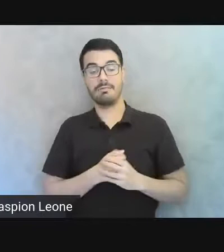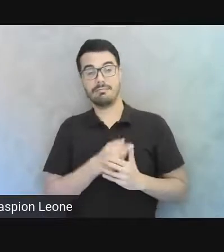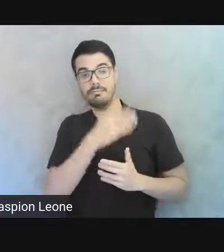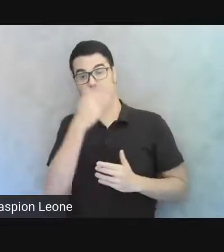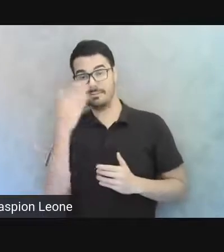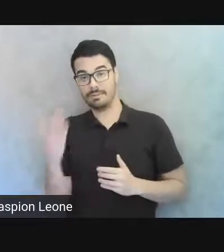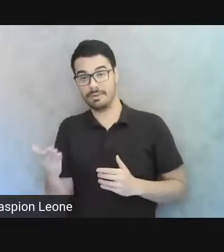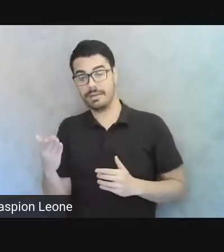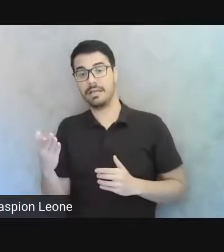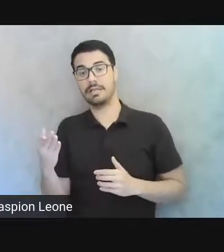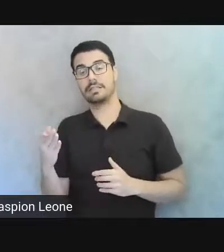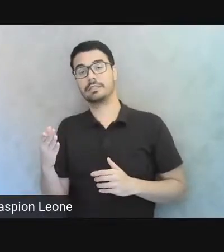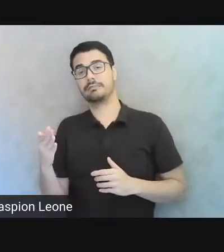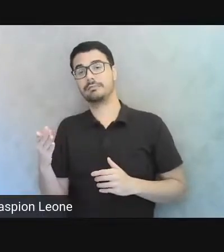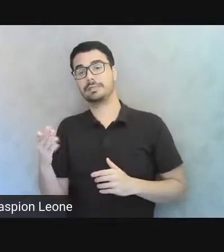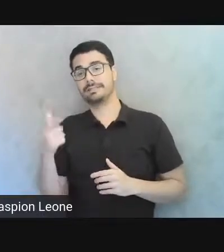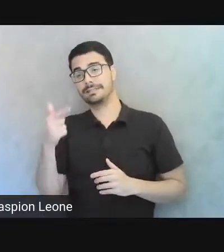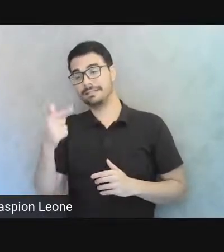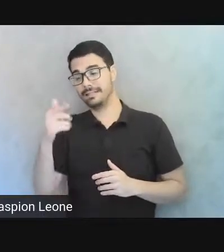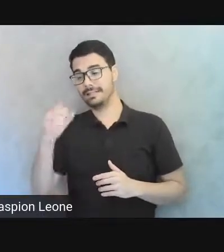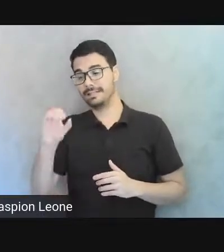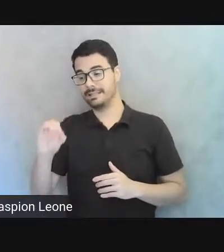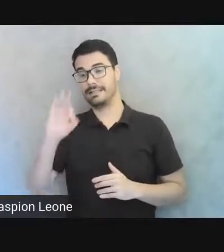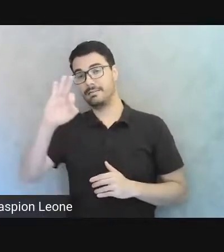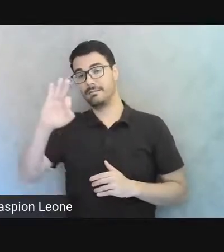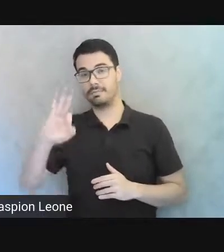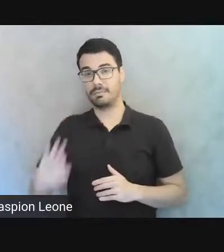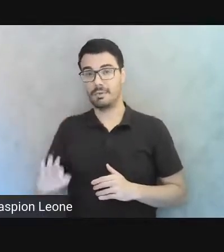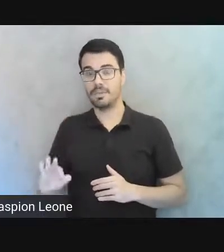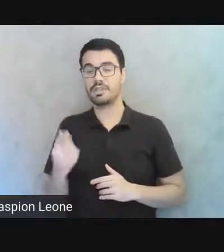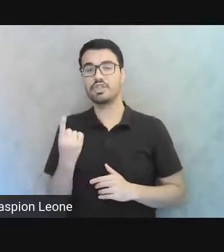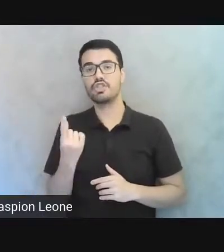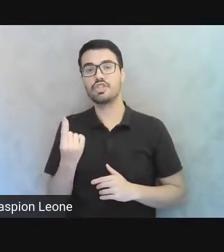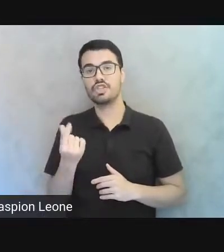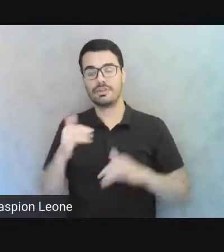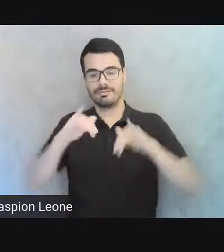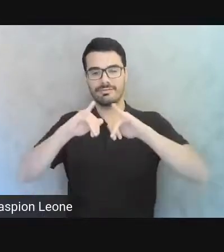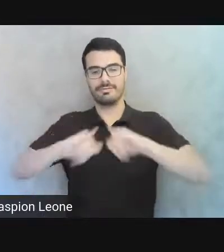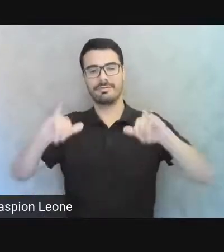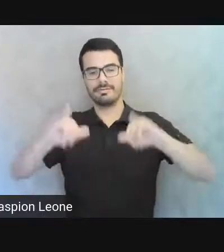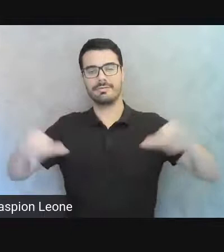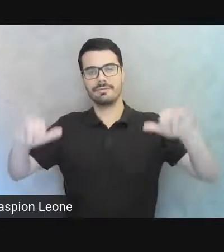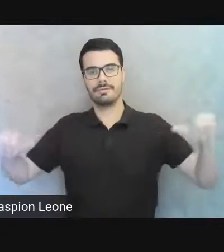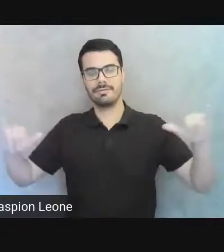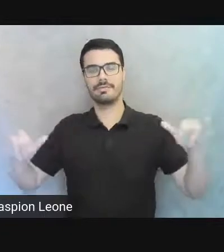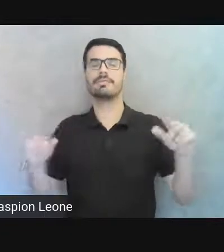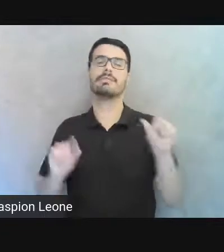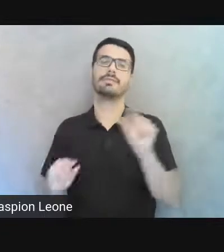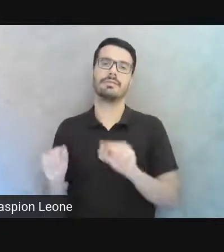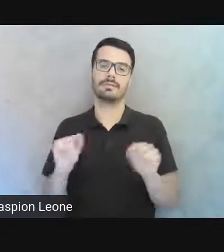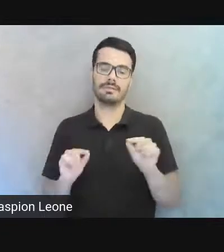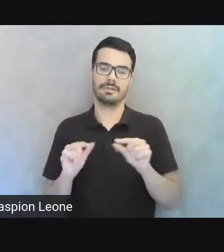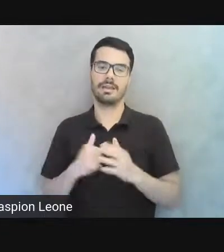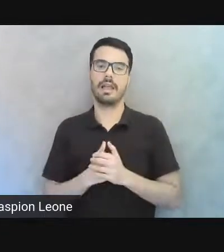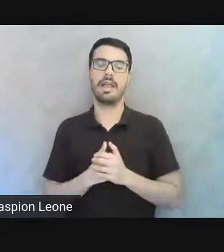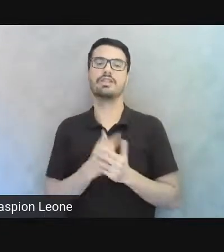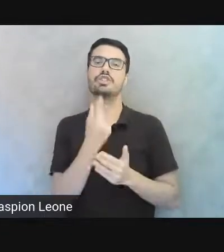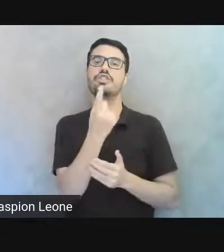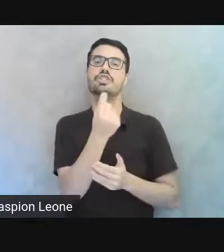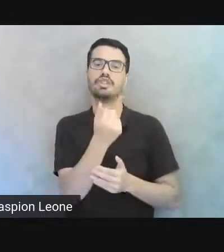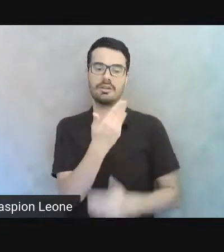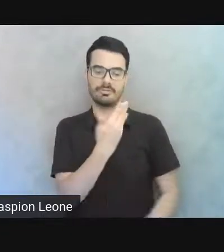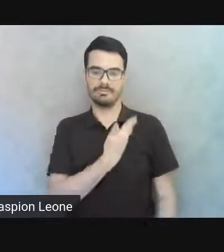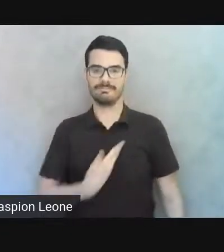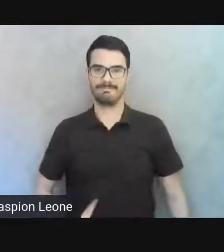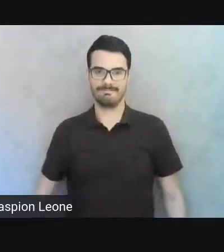que praticamente 70% dos recursos de campanha vêm dos cofres públicos,